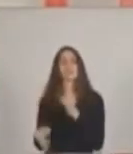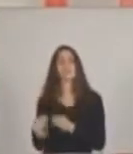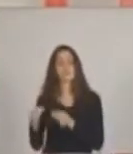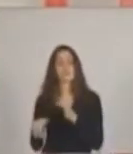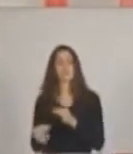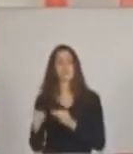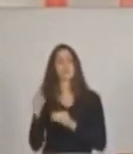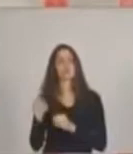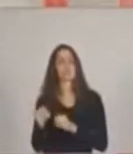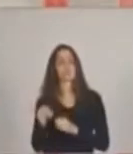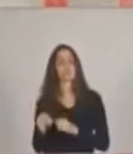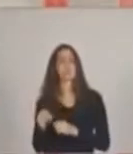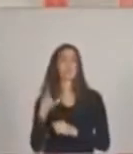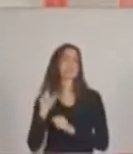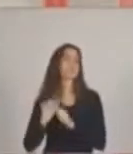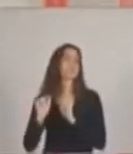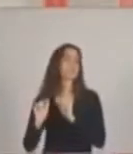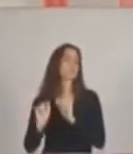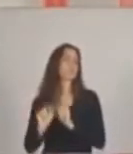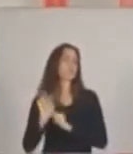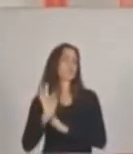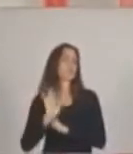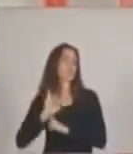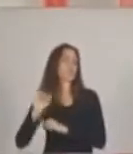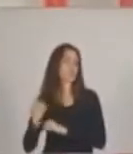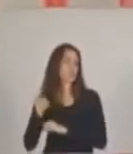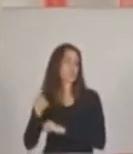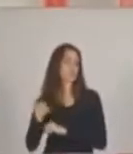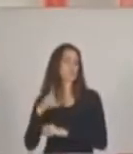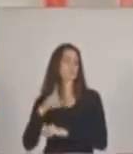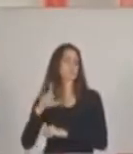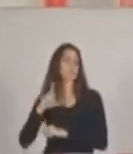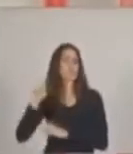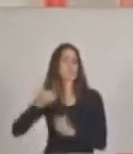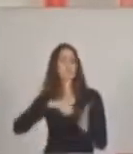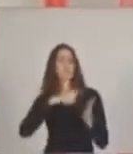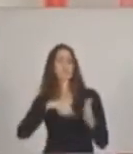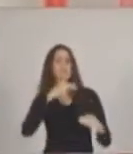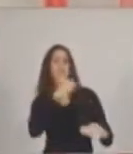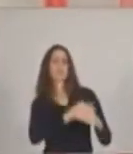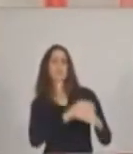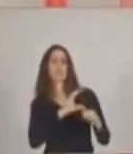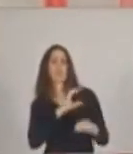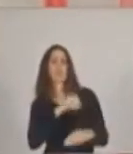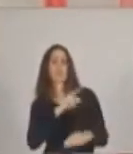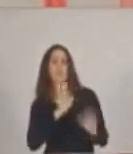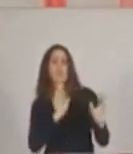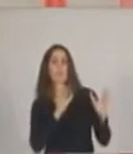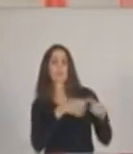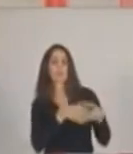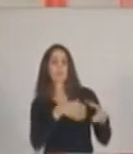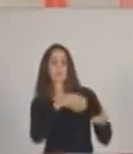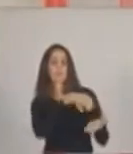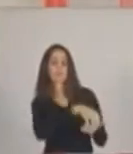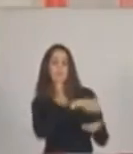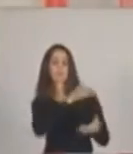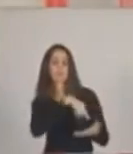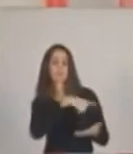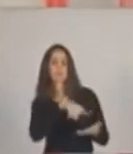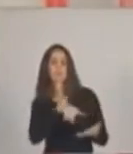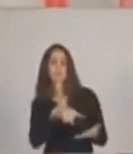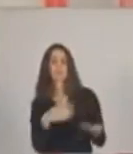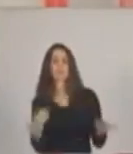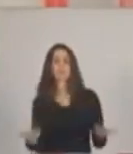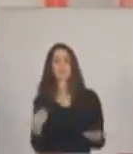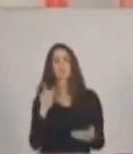fazendo, na verdade, é a extinção de comarca, que só é permitida por lei. Essa anexação, ela